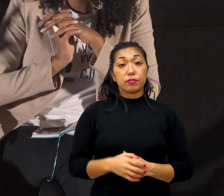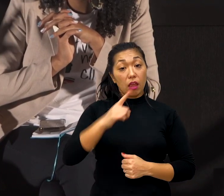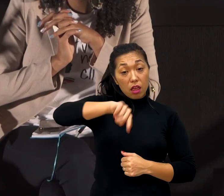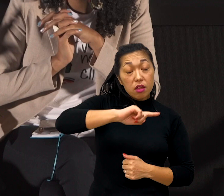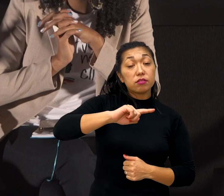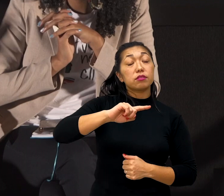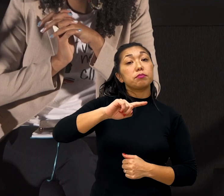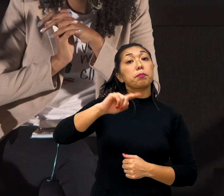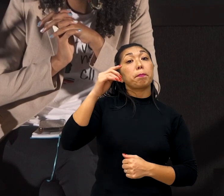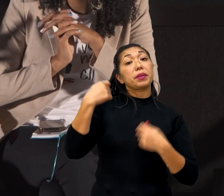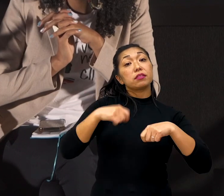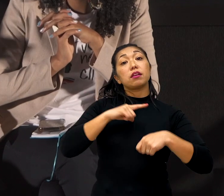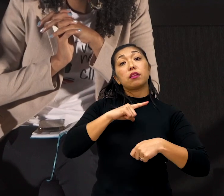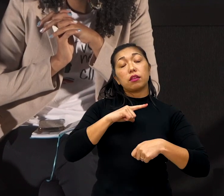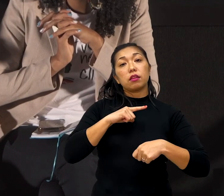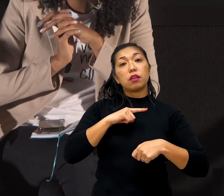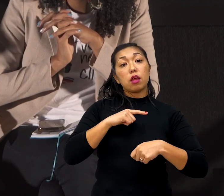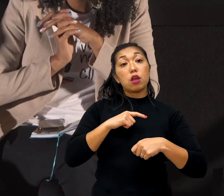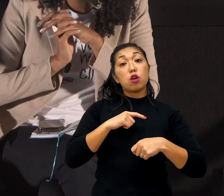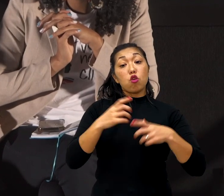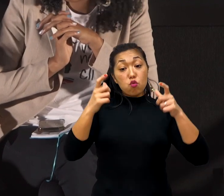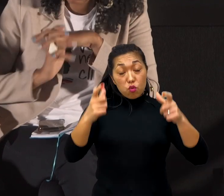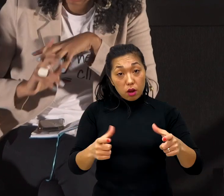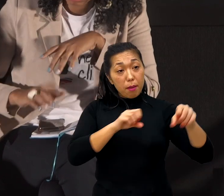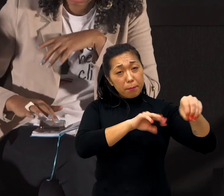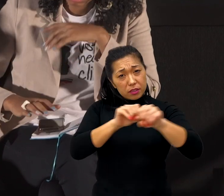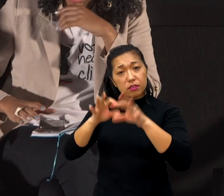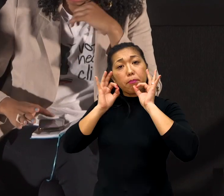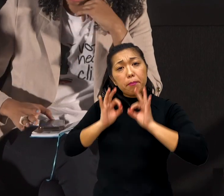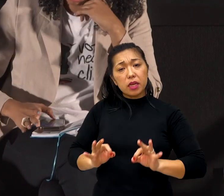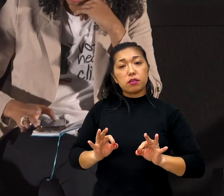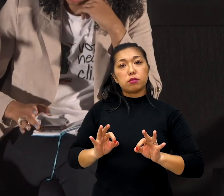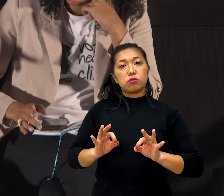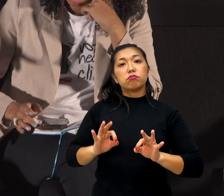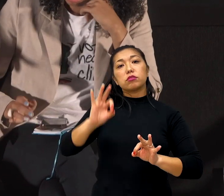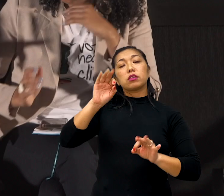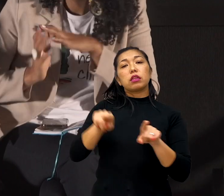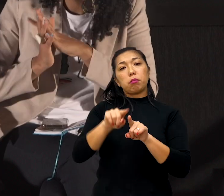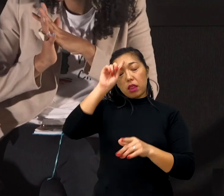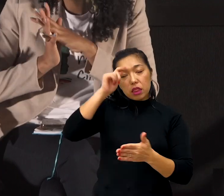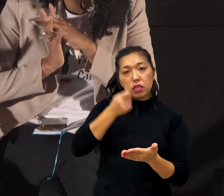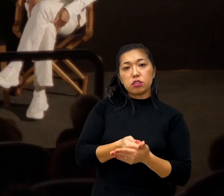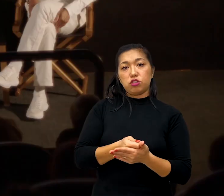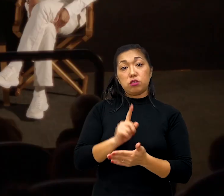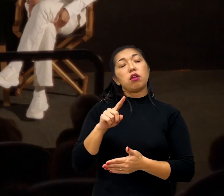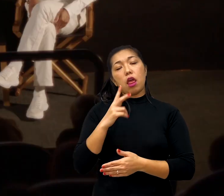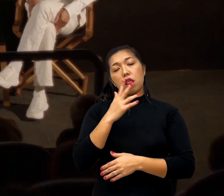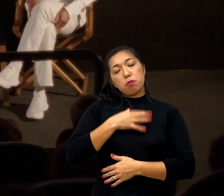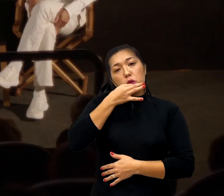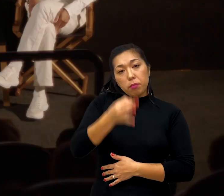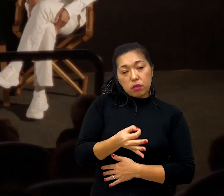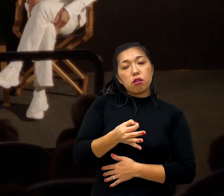Eles precisam ter espaço para poder ensinar e, de fato, decidir, porque eu acho que é isso que a gente